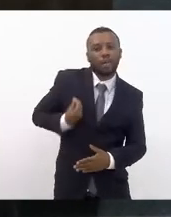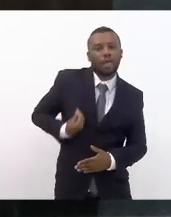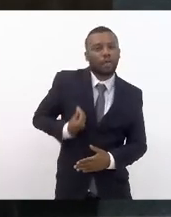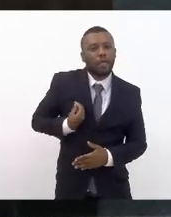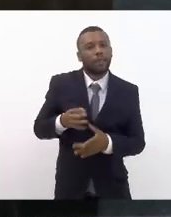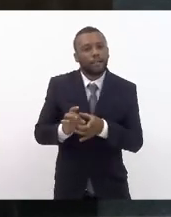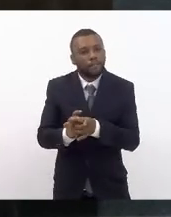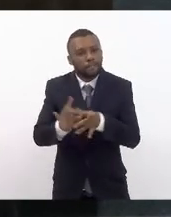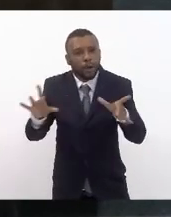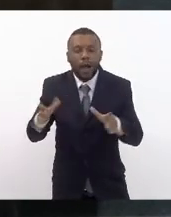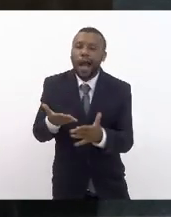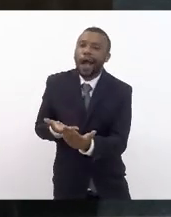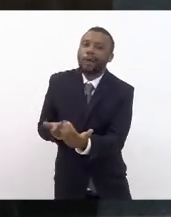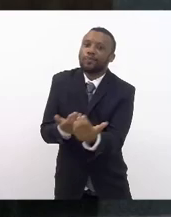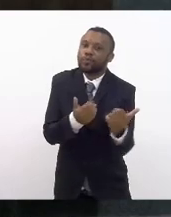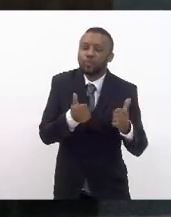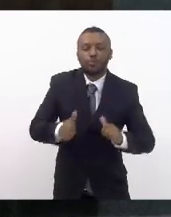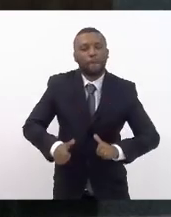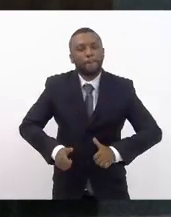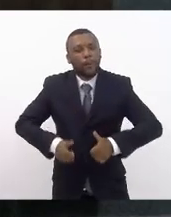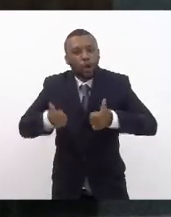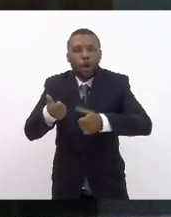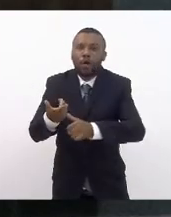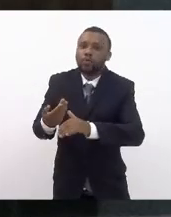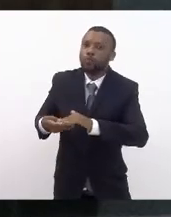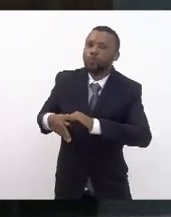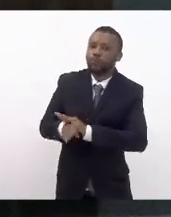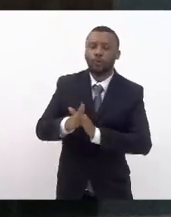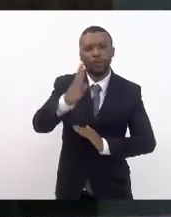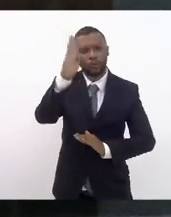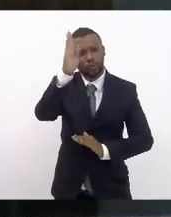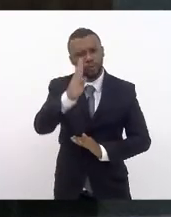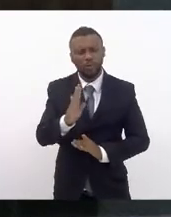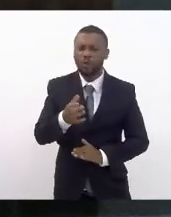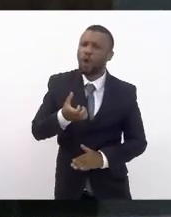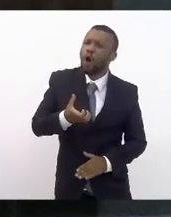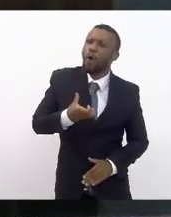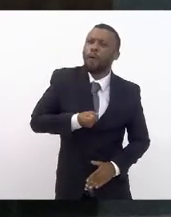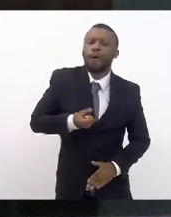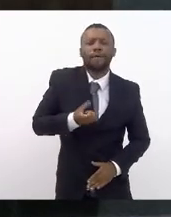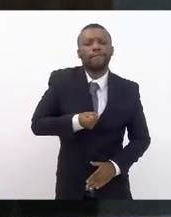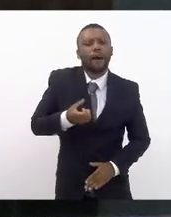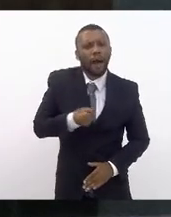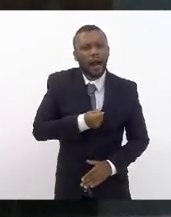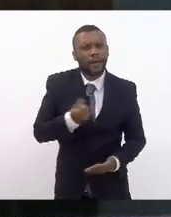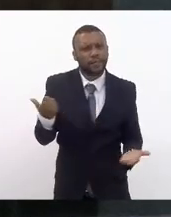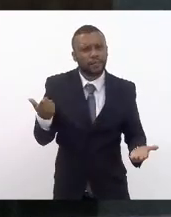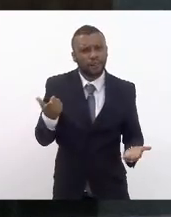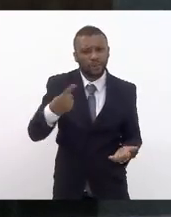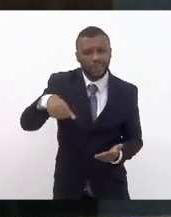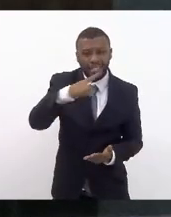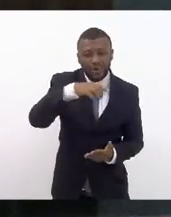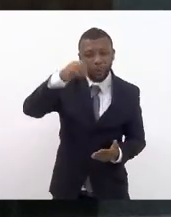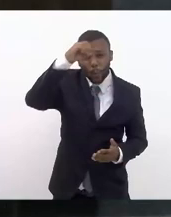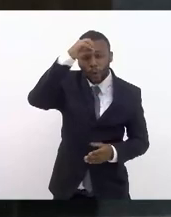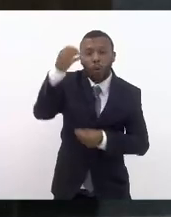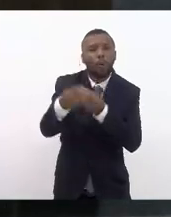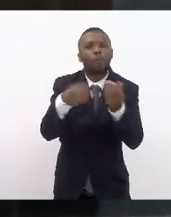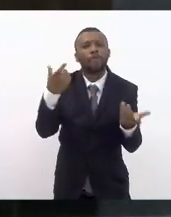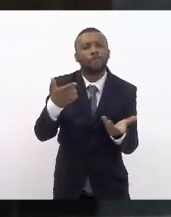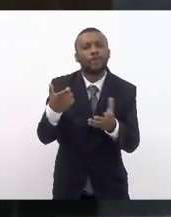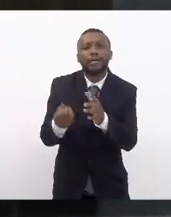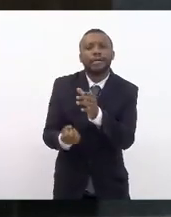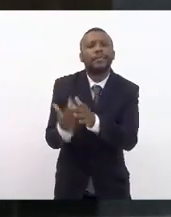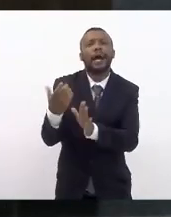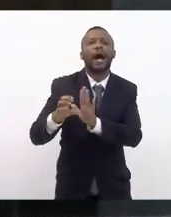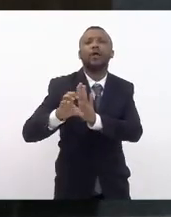juventude e melhora o futuro do Brasil. Covardes! Sabe lá como isso foi conseguido.